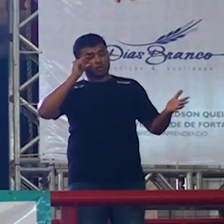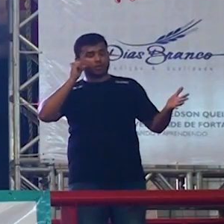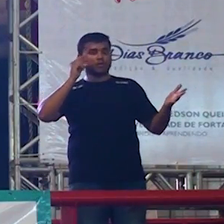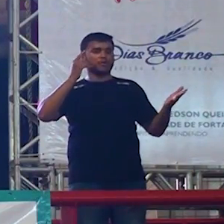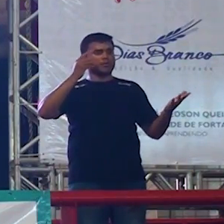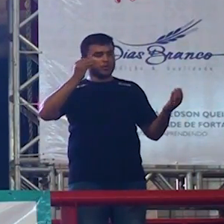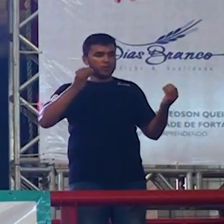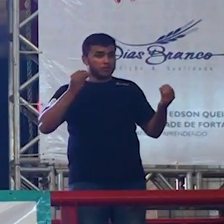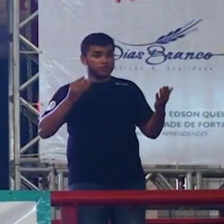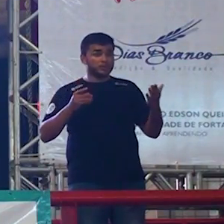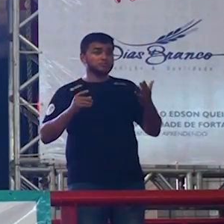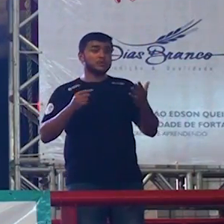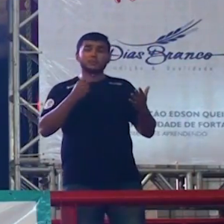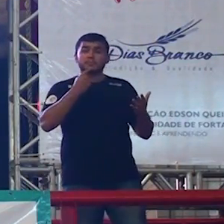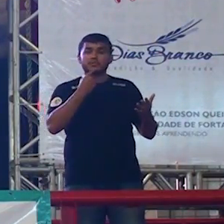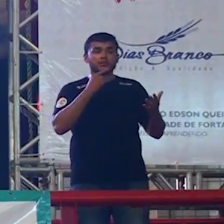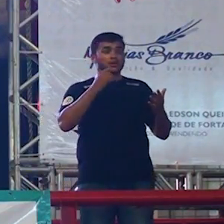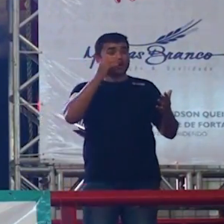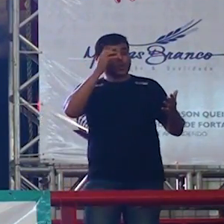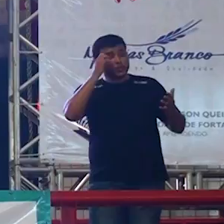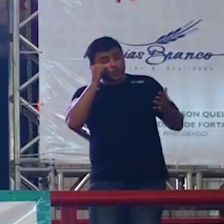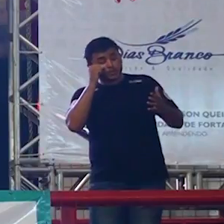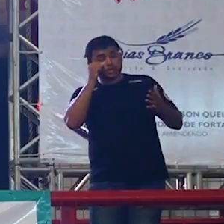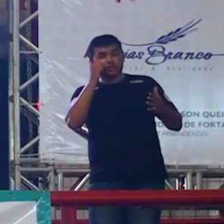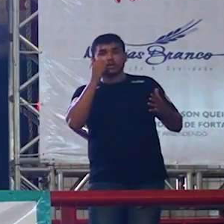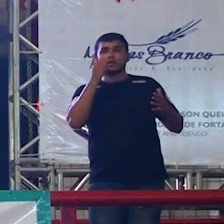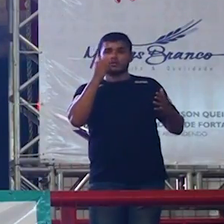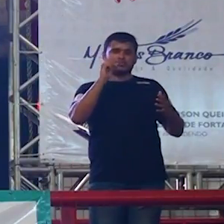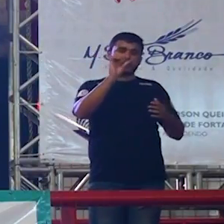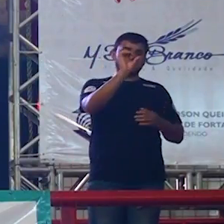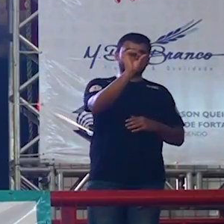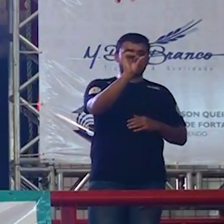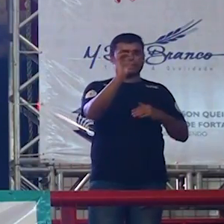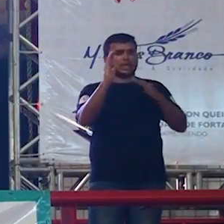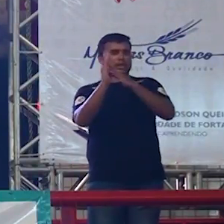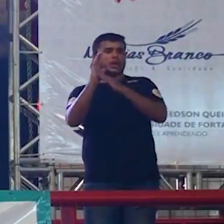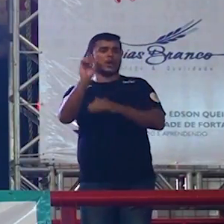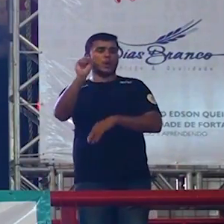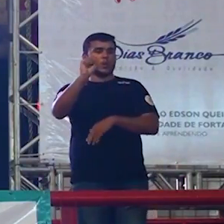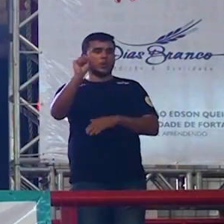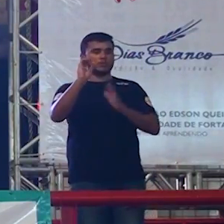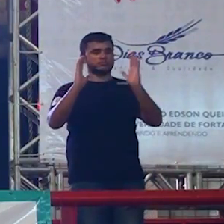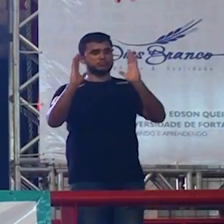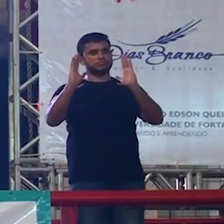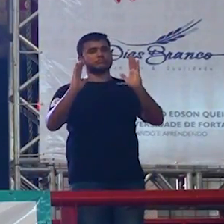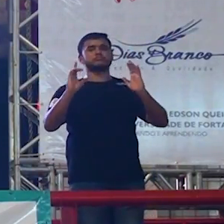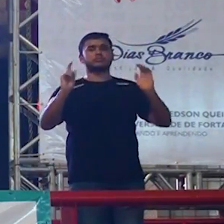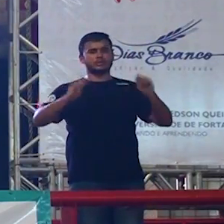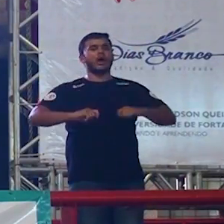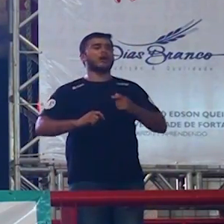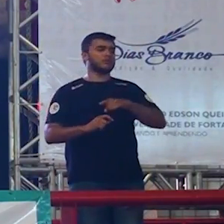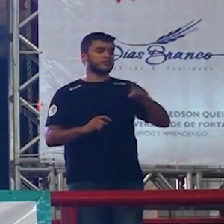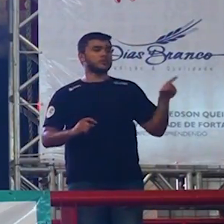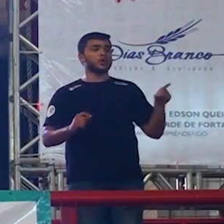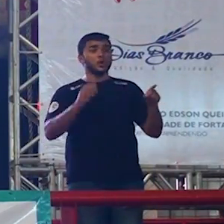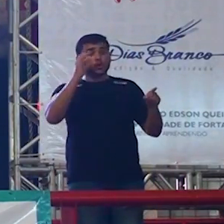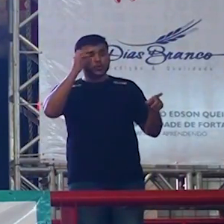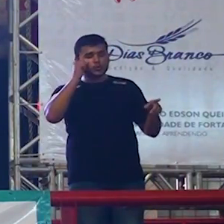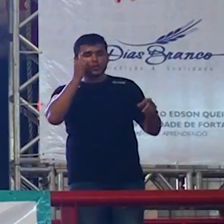período muito curto, tudo bem. Mas o ideal é que a gente durma entre 6 a 8 horas. É o mais